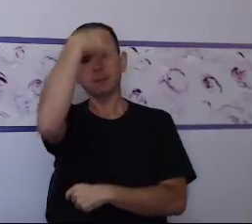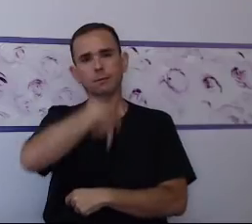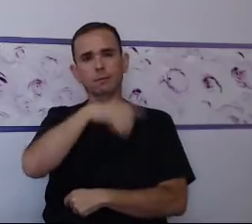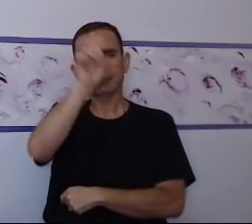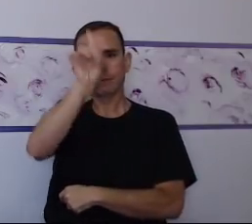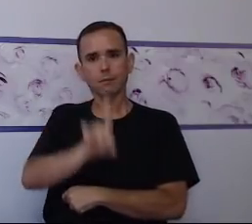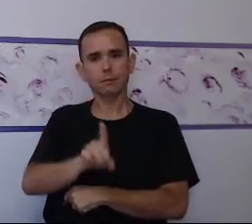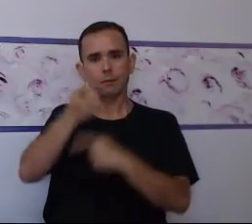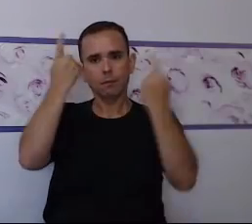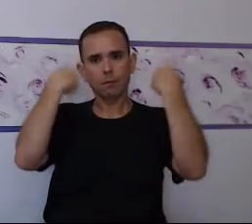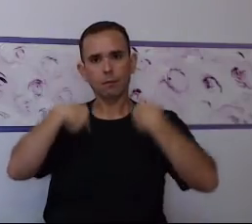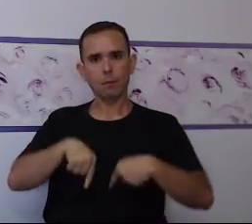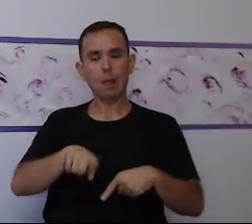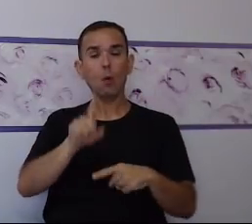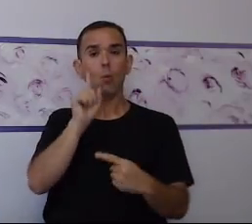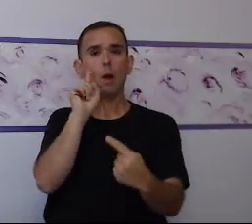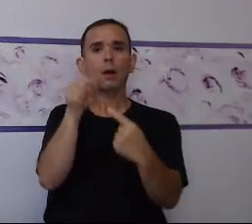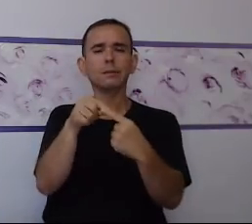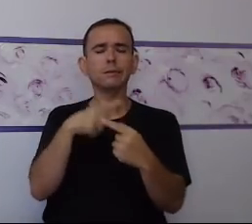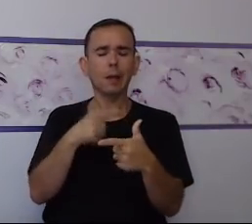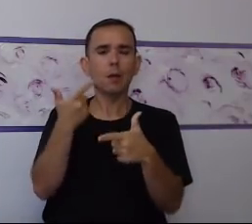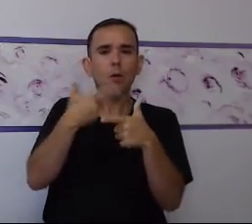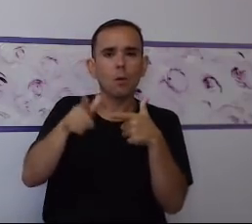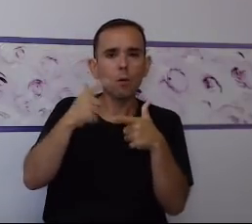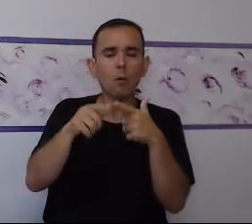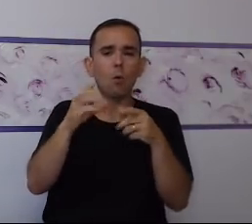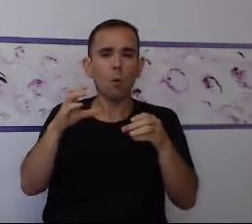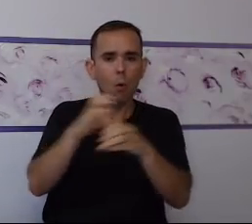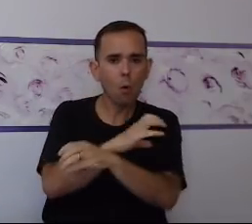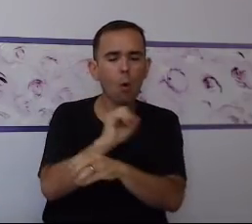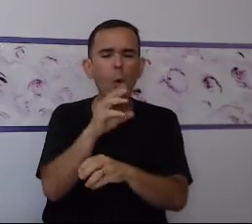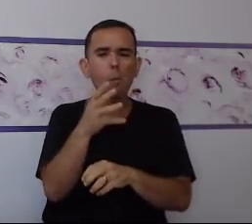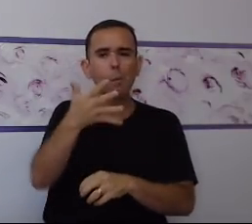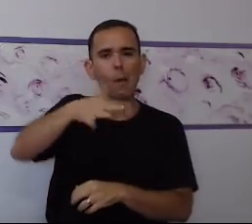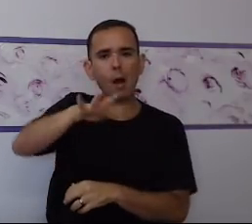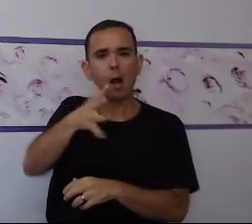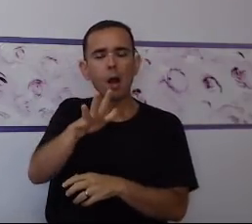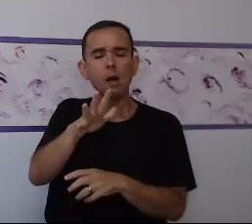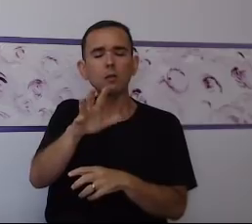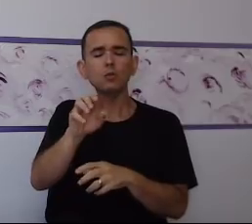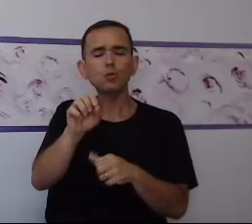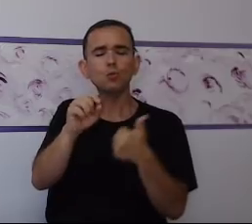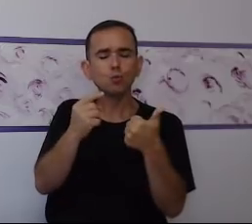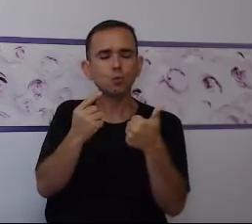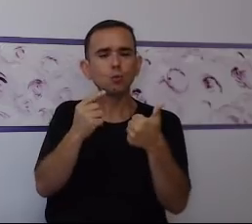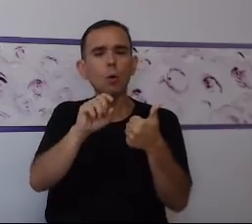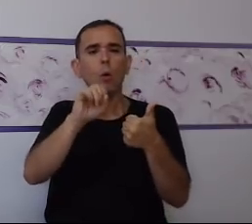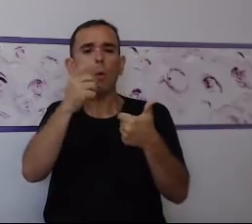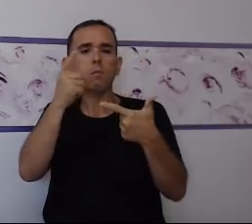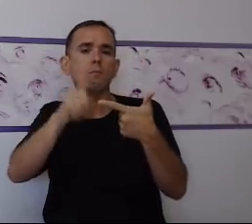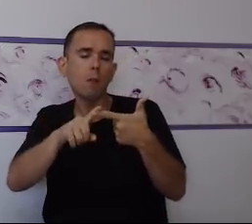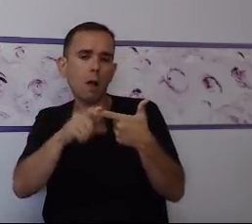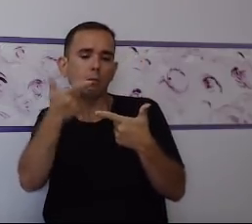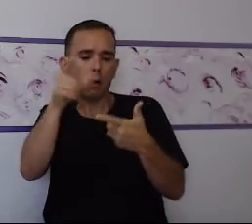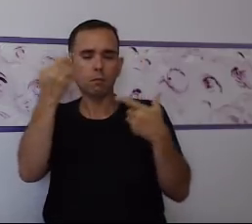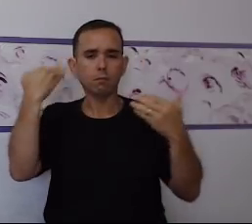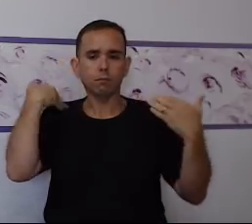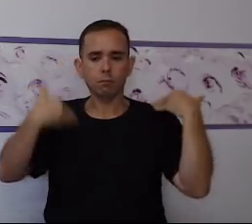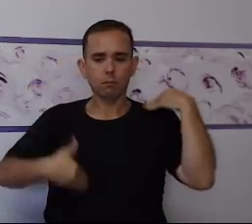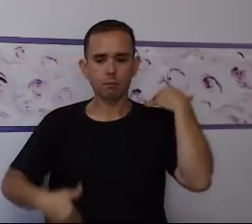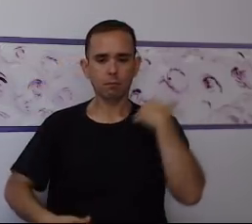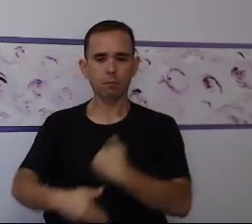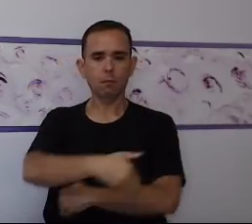deficiência física a que tem alteração completa ou parcial de um ou mais segmentos do corpo humano,